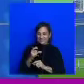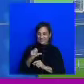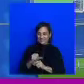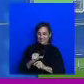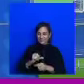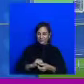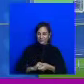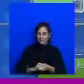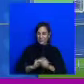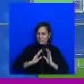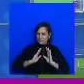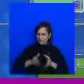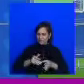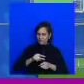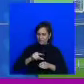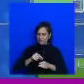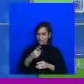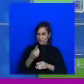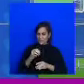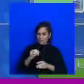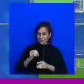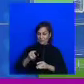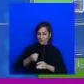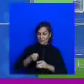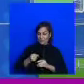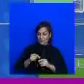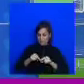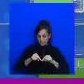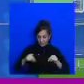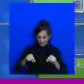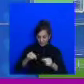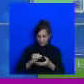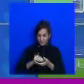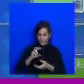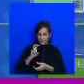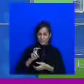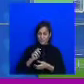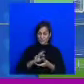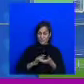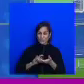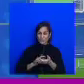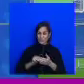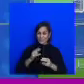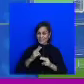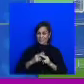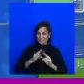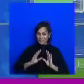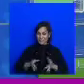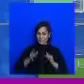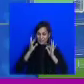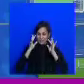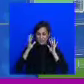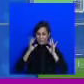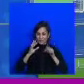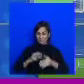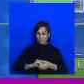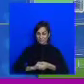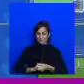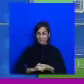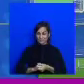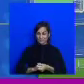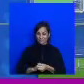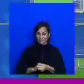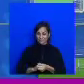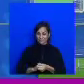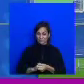19. Já foram sorteados 10 números, faltam 5. Loterias Caixa, já pensou?